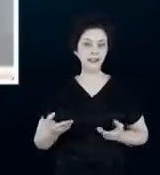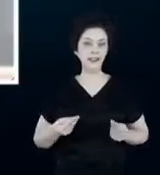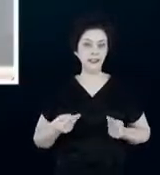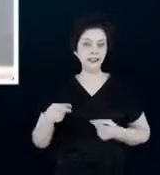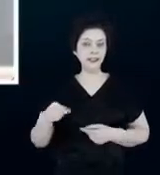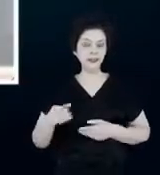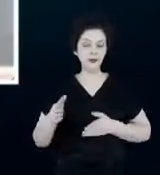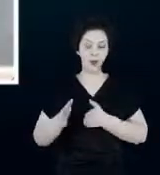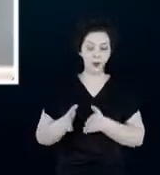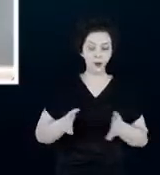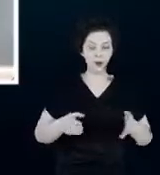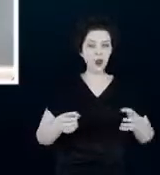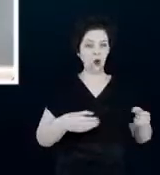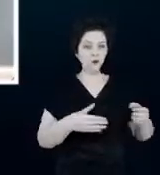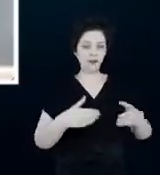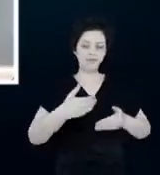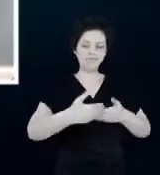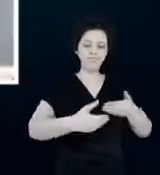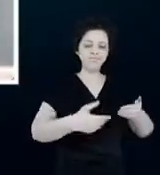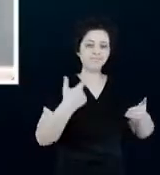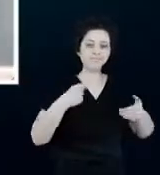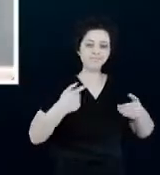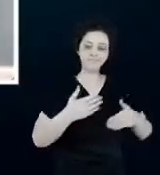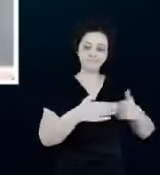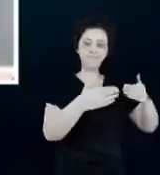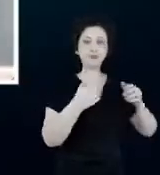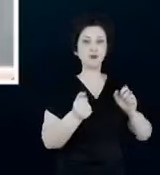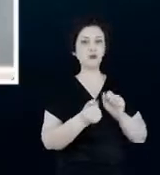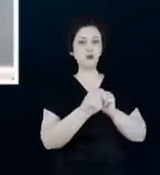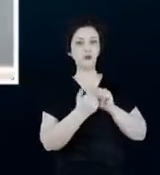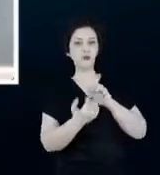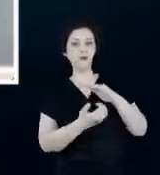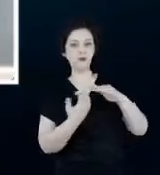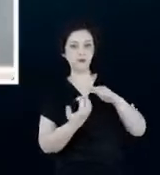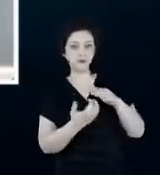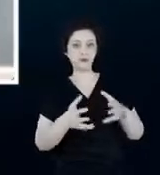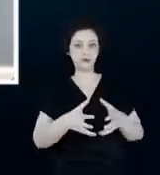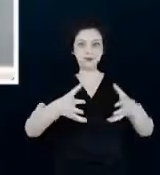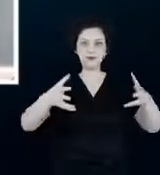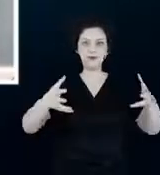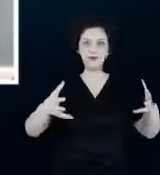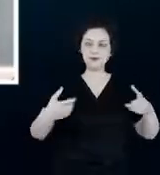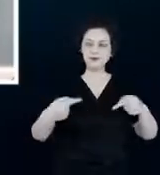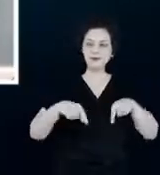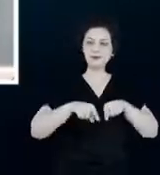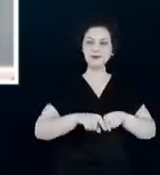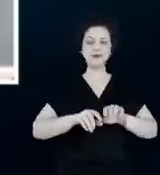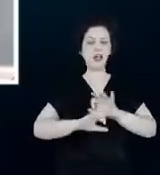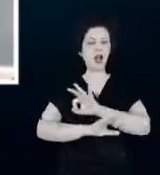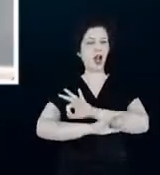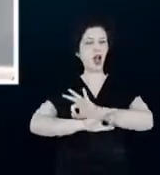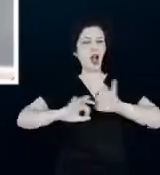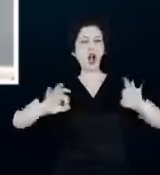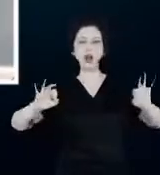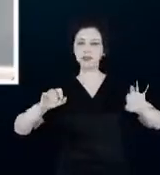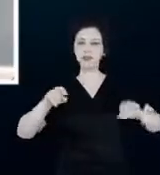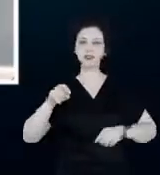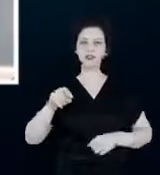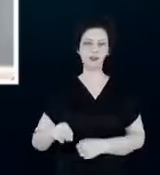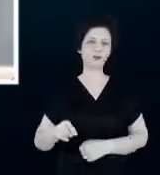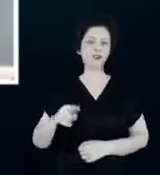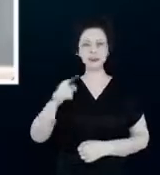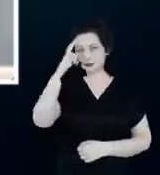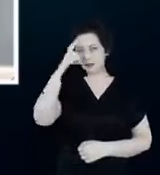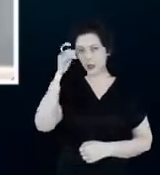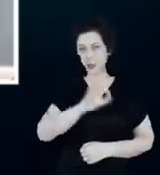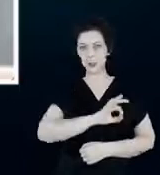nos processos de inovação junto às grandes empresas, é um golaço, Da mesma forma que